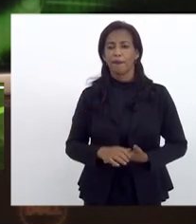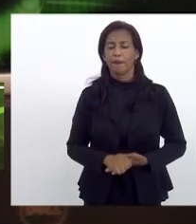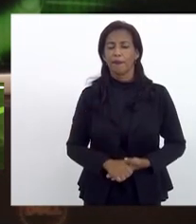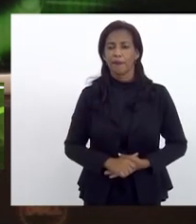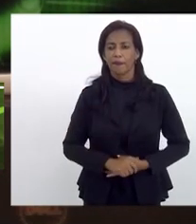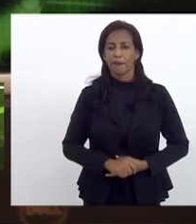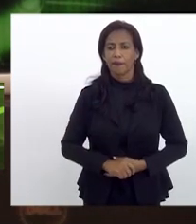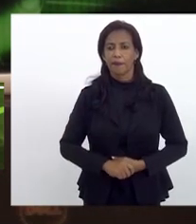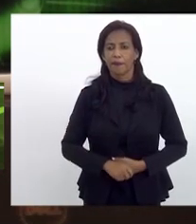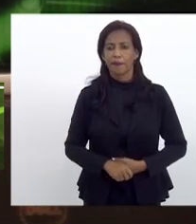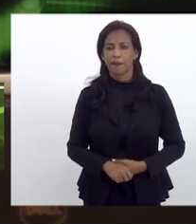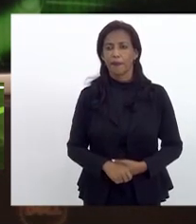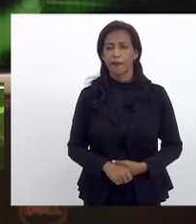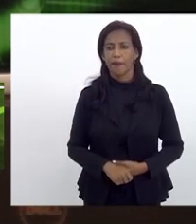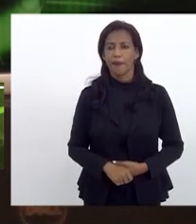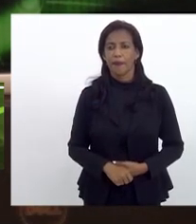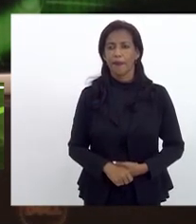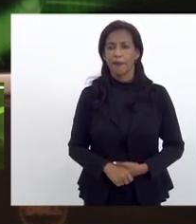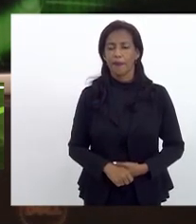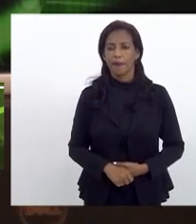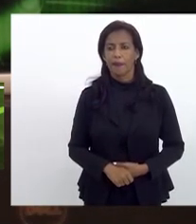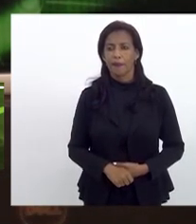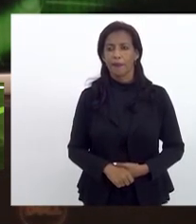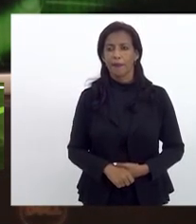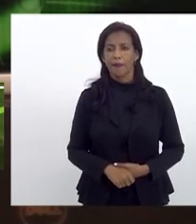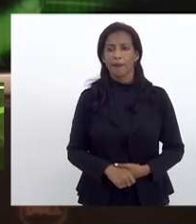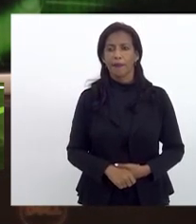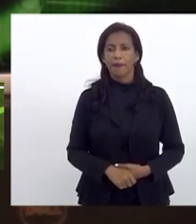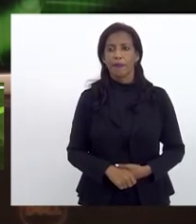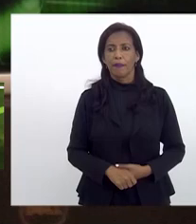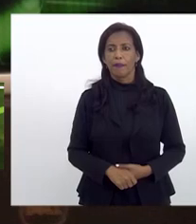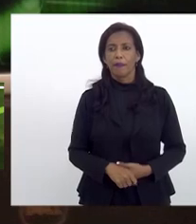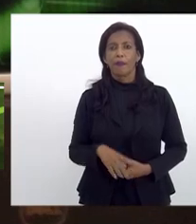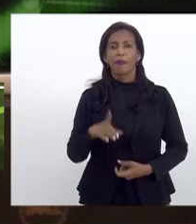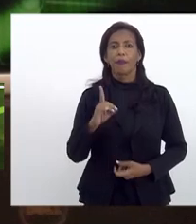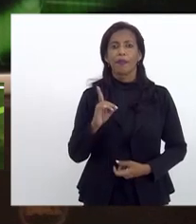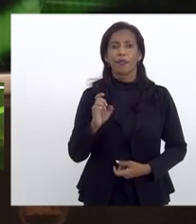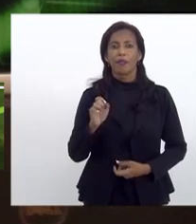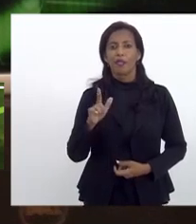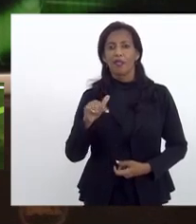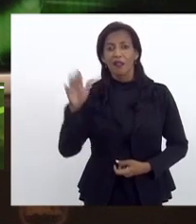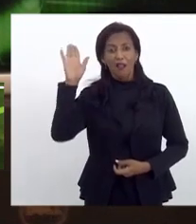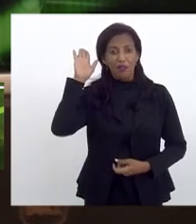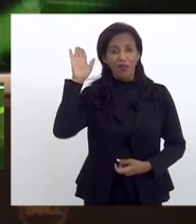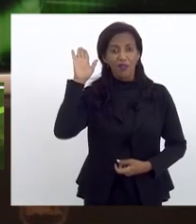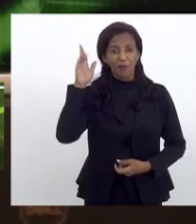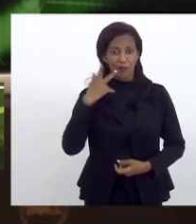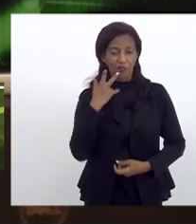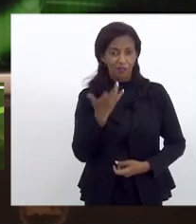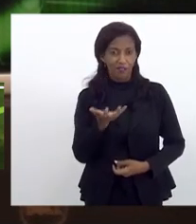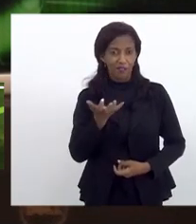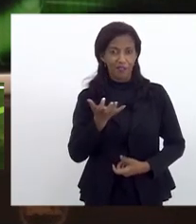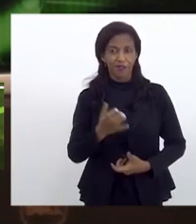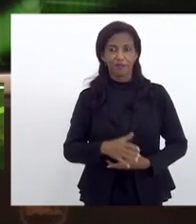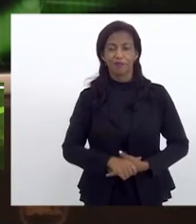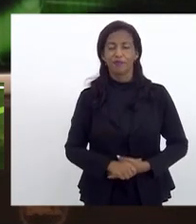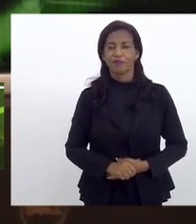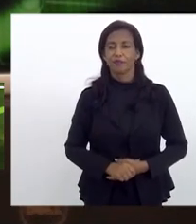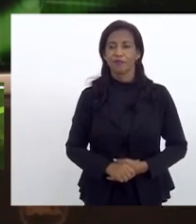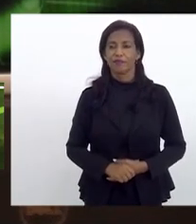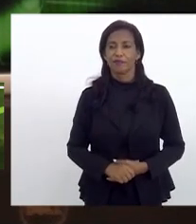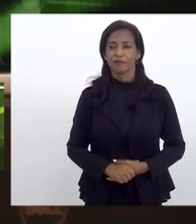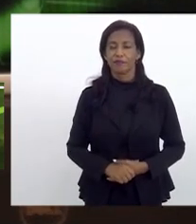Serafine Quer falar delegado Se você Você pode Não levantar a mão Charles